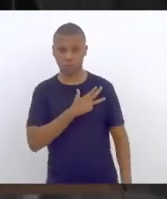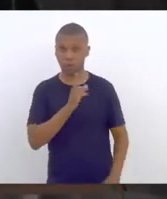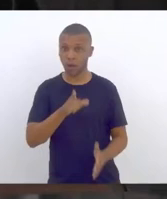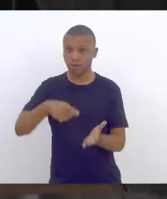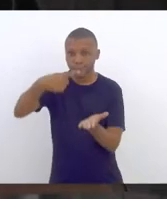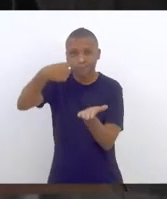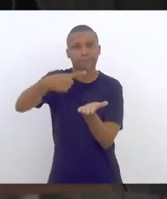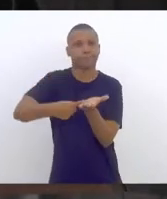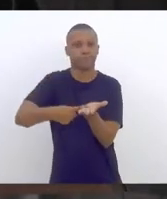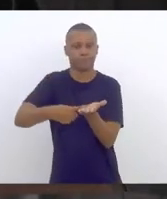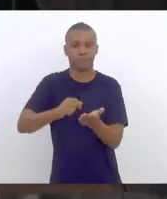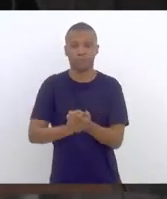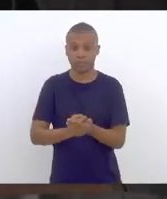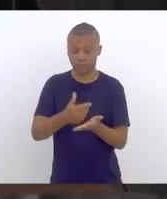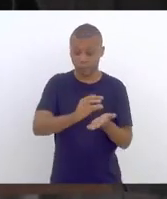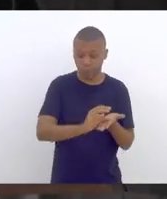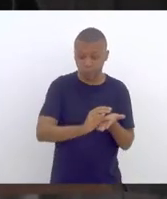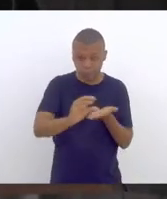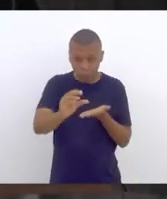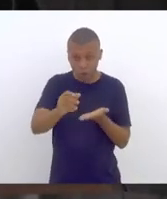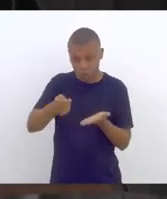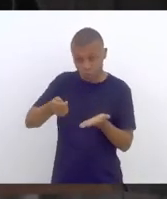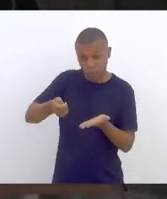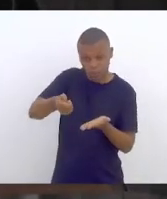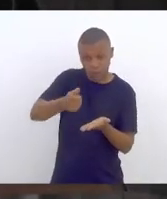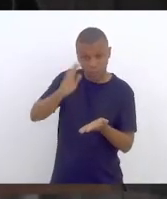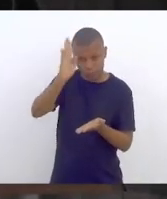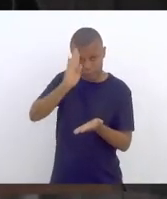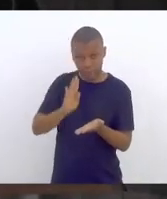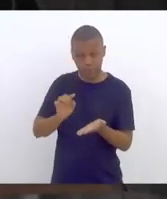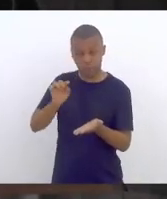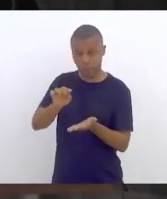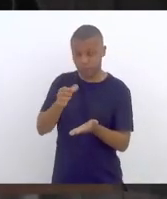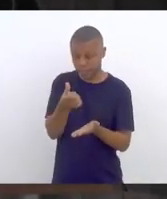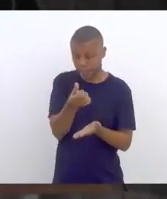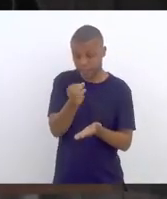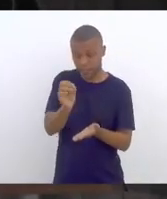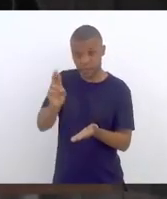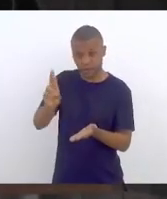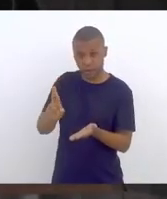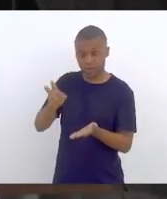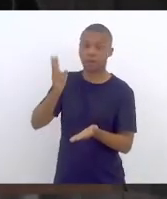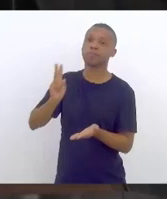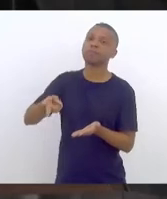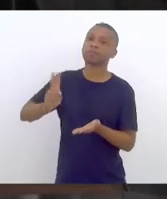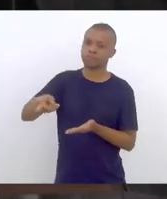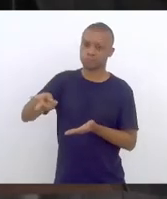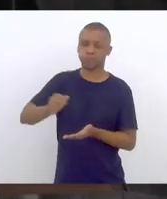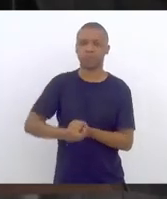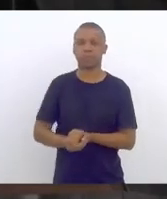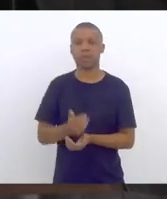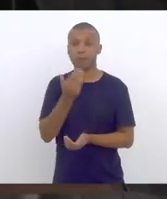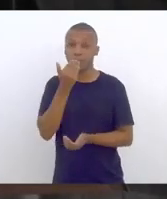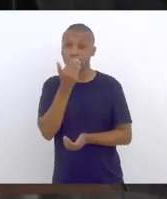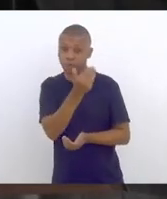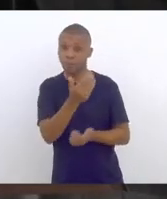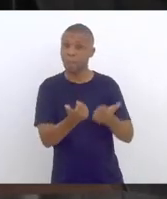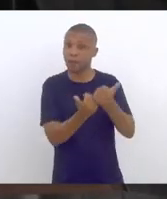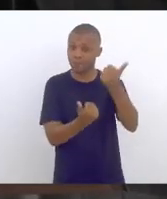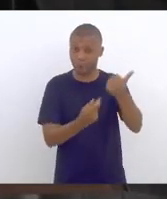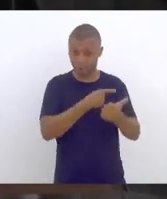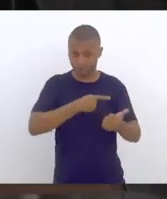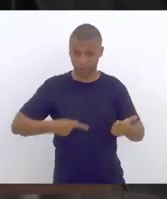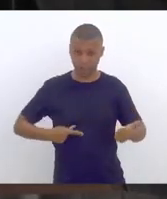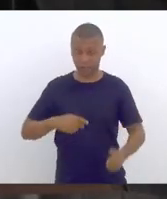manter o valor de r$ 600 a partir do ano que vem também já pediu para que o vice-presidente Eleitoral do Alckmin